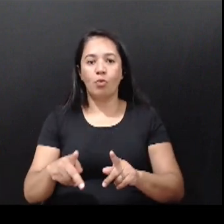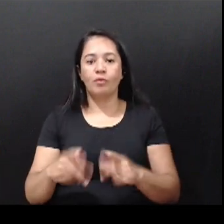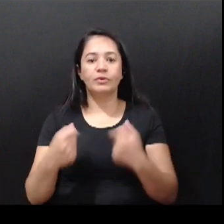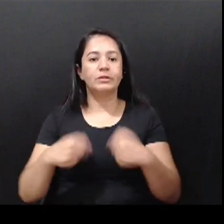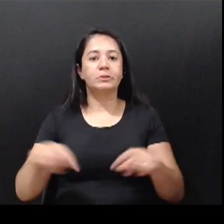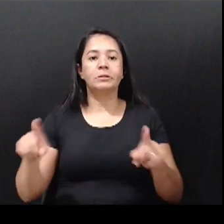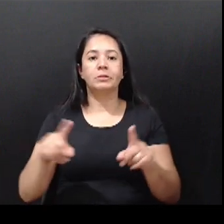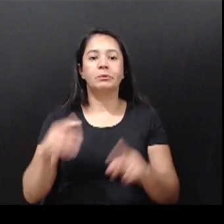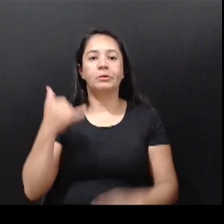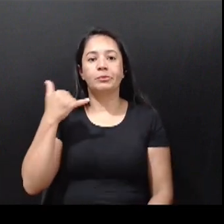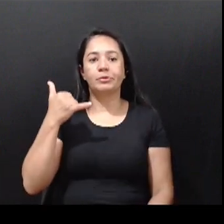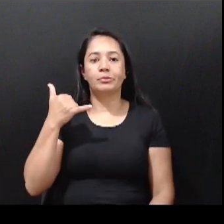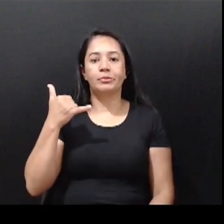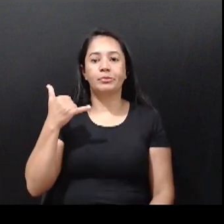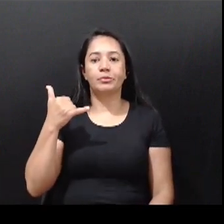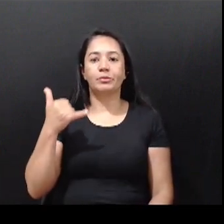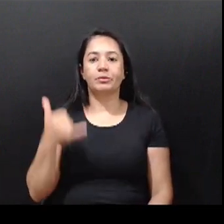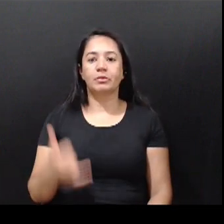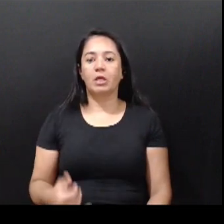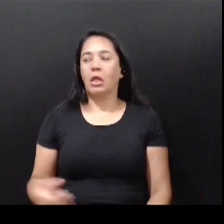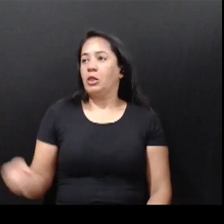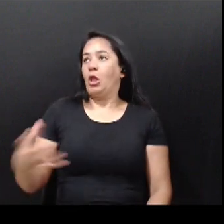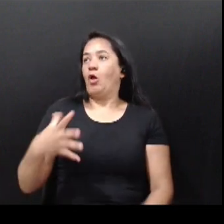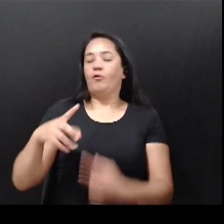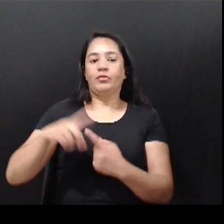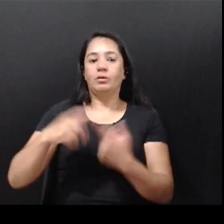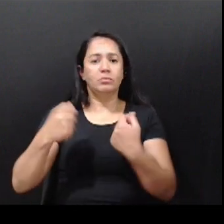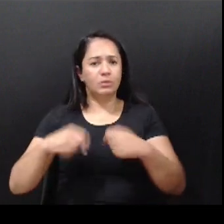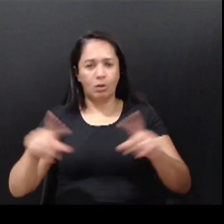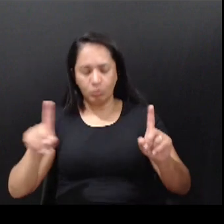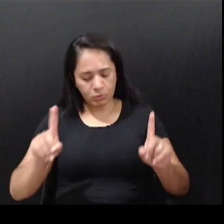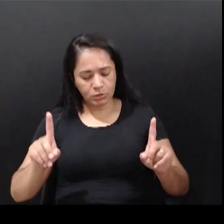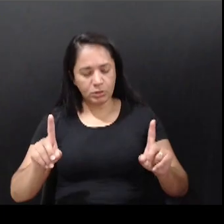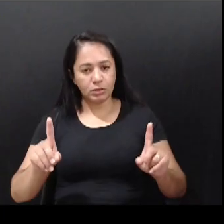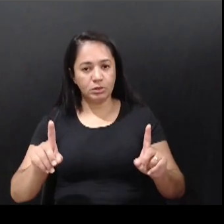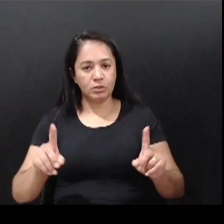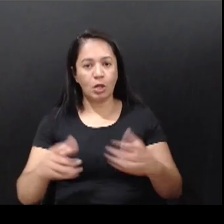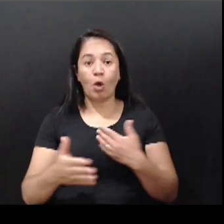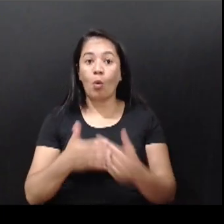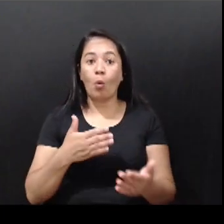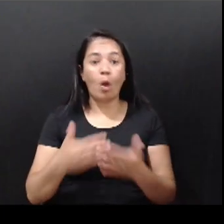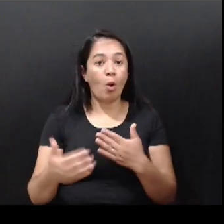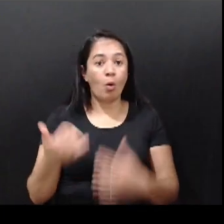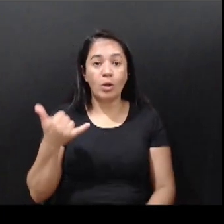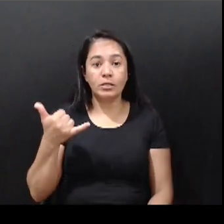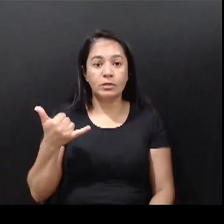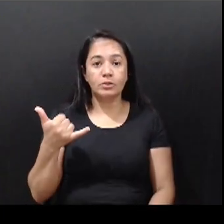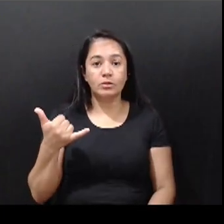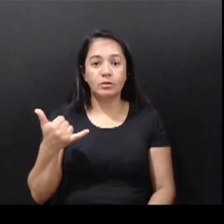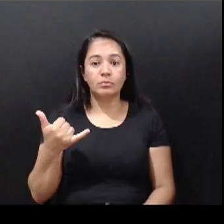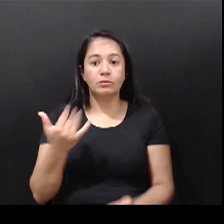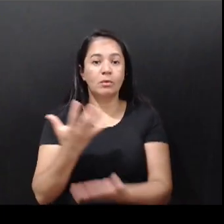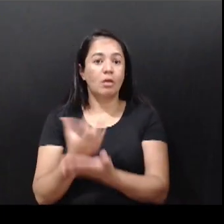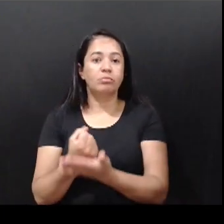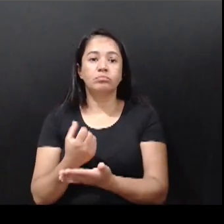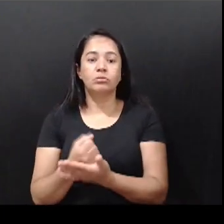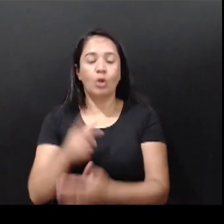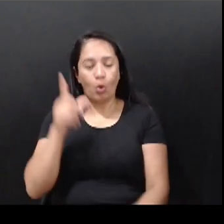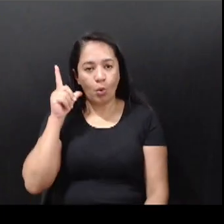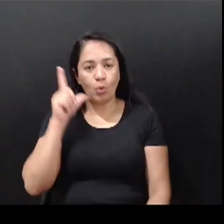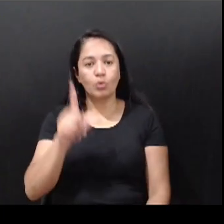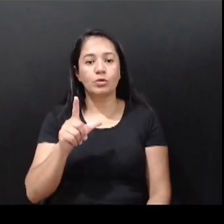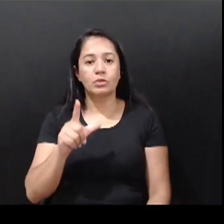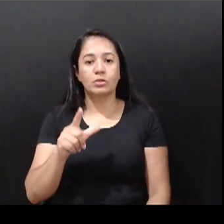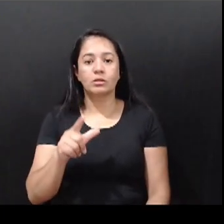última geração para poder instalar o aplicativo e utilizar, então qualquer celular, smartphone, vai conseguir, seja ele Android